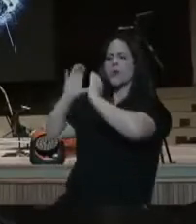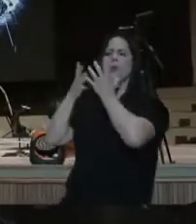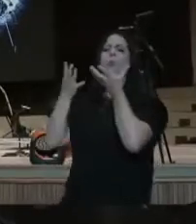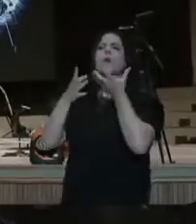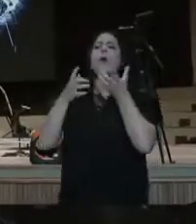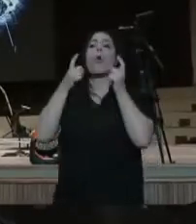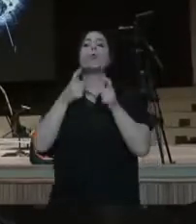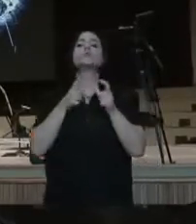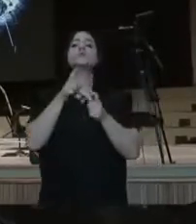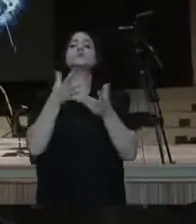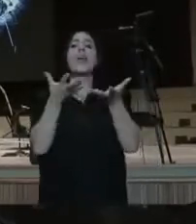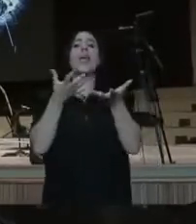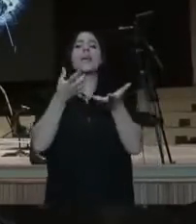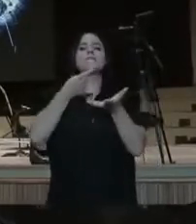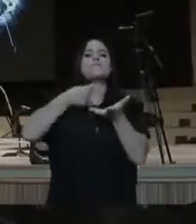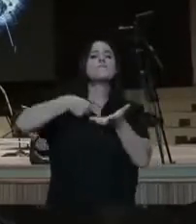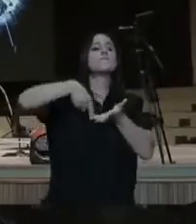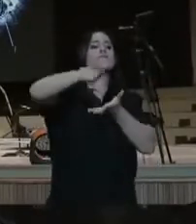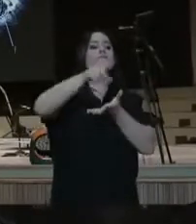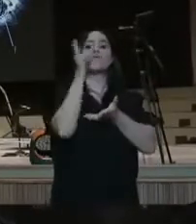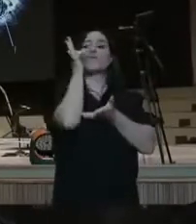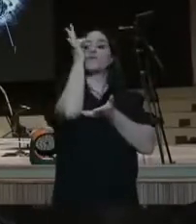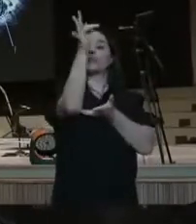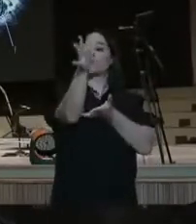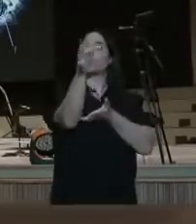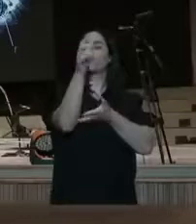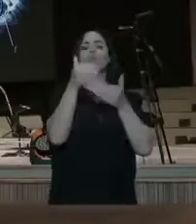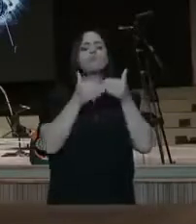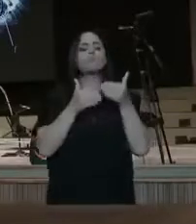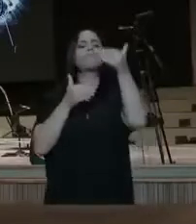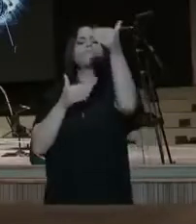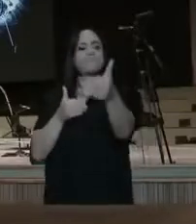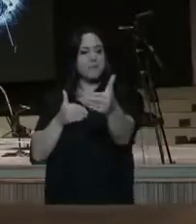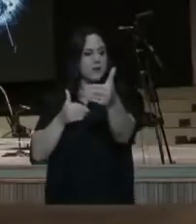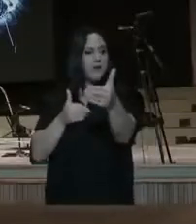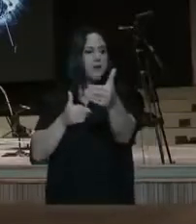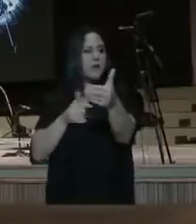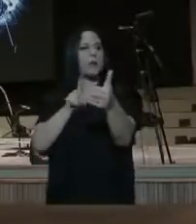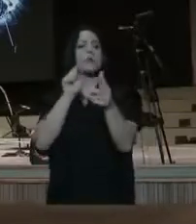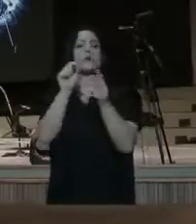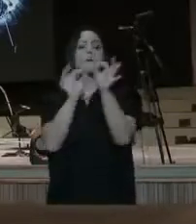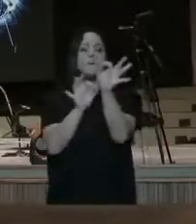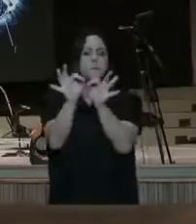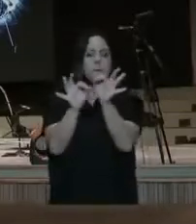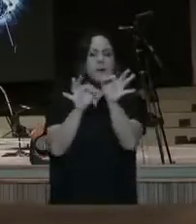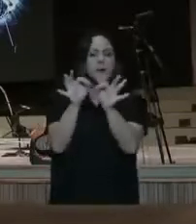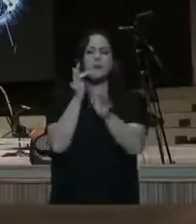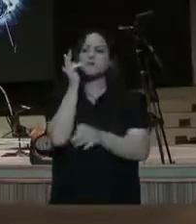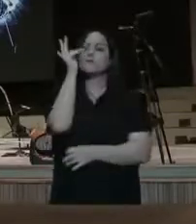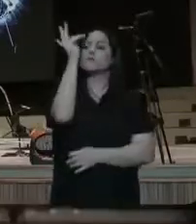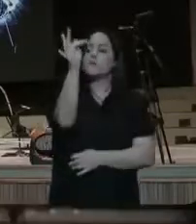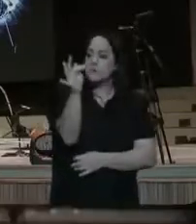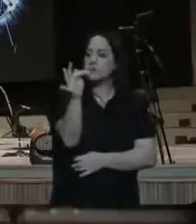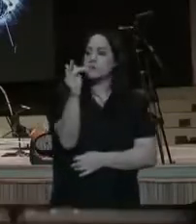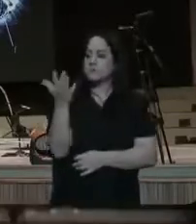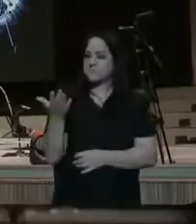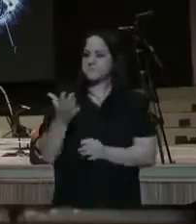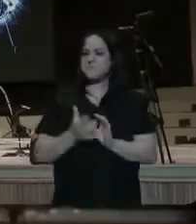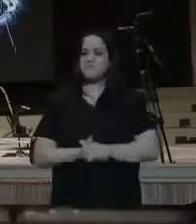ele está querendo nos levar daqui para frente o que ele tem nos preparado no futuro